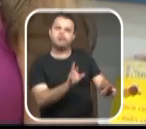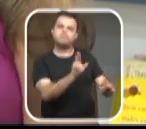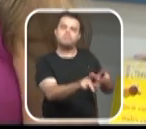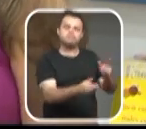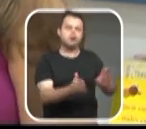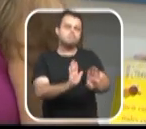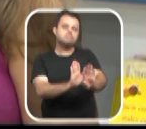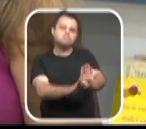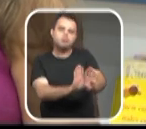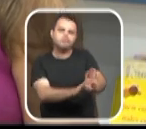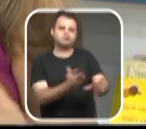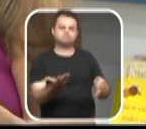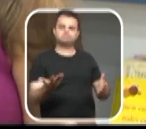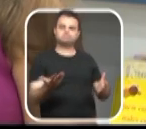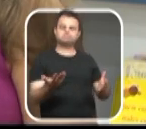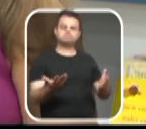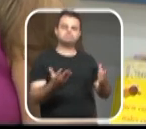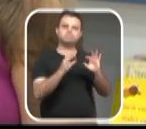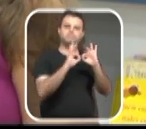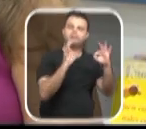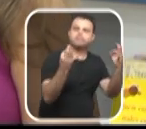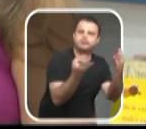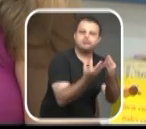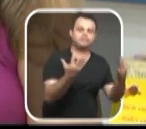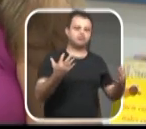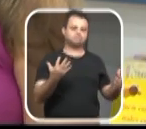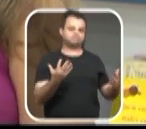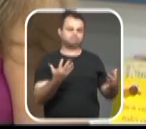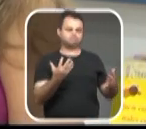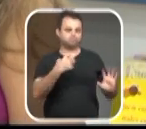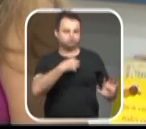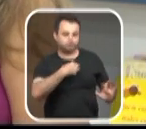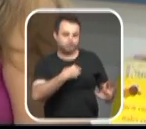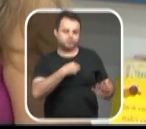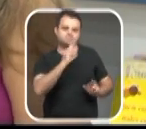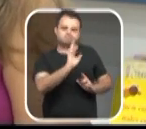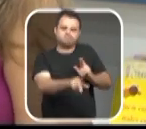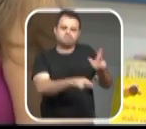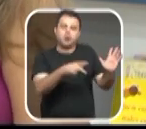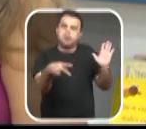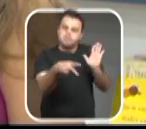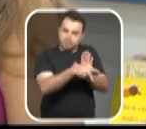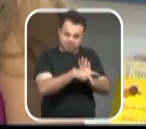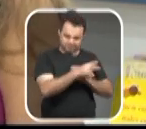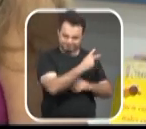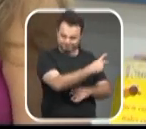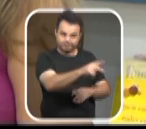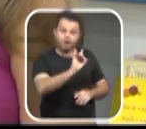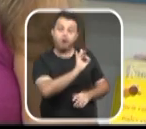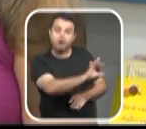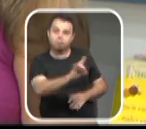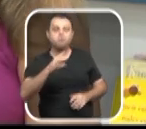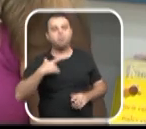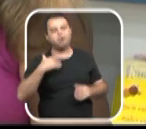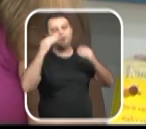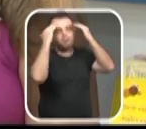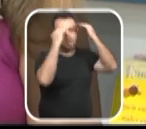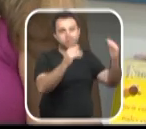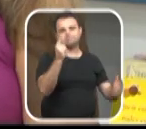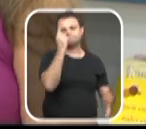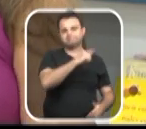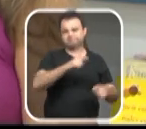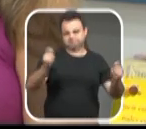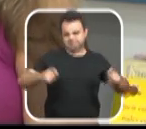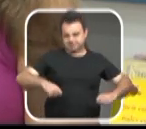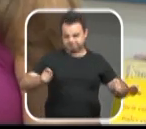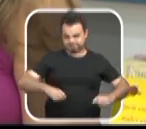aquela vivência de corpo, a alma, que é característica da infância, eu consigo respeitar. Então, na sala,